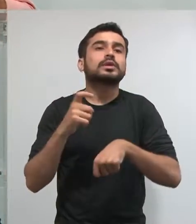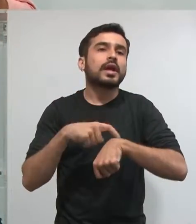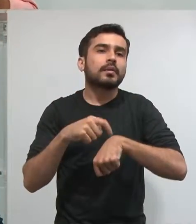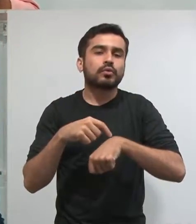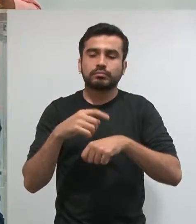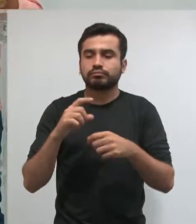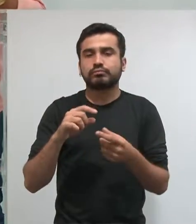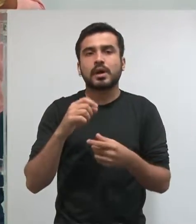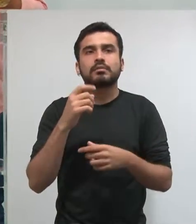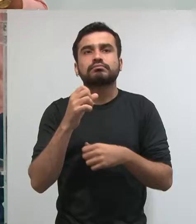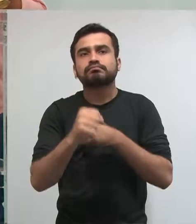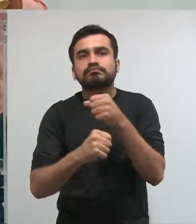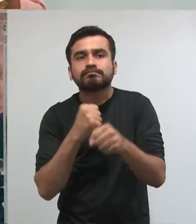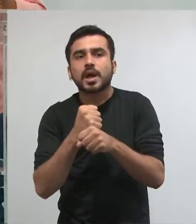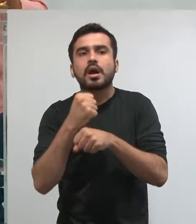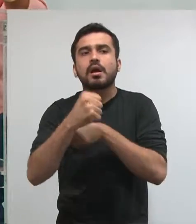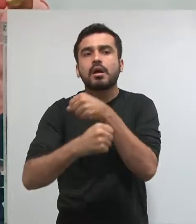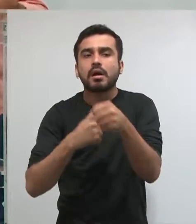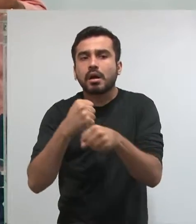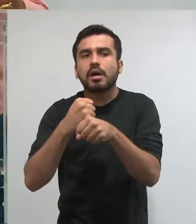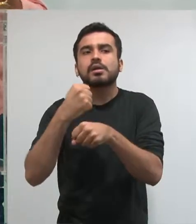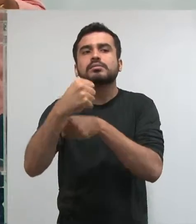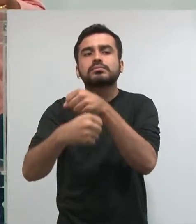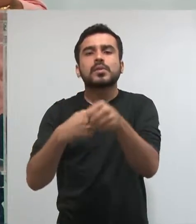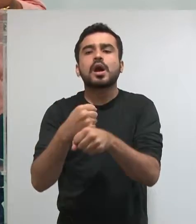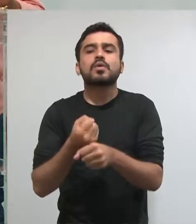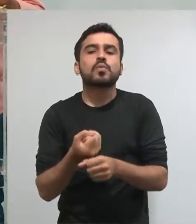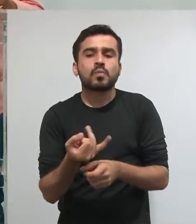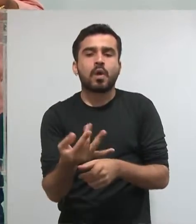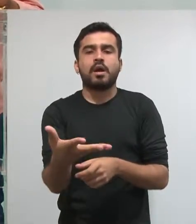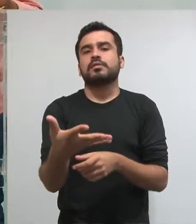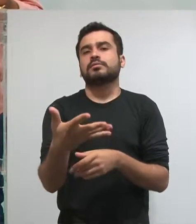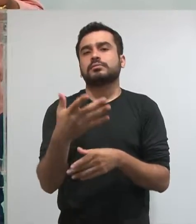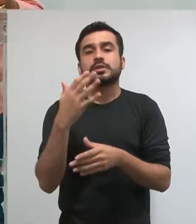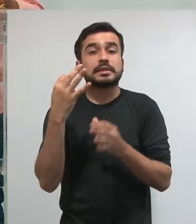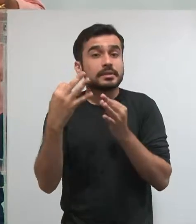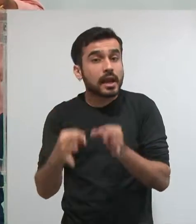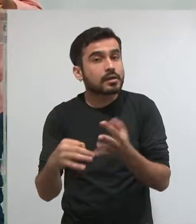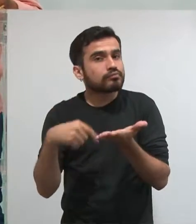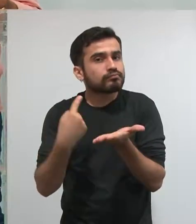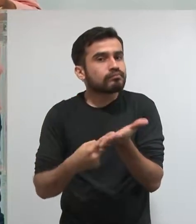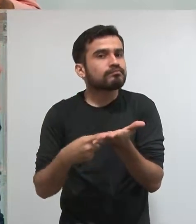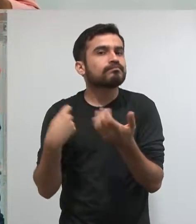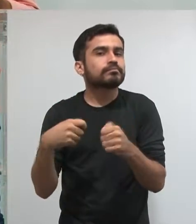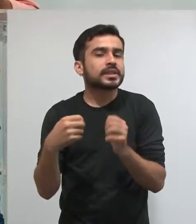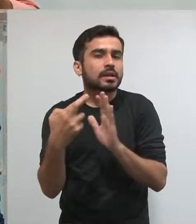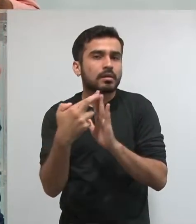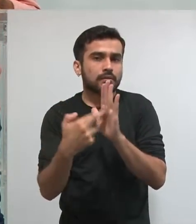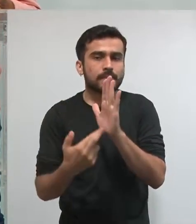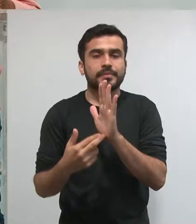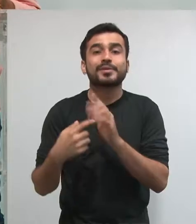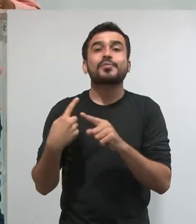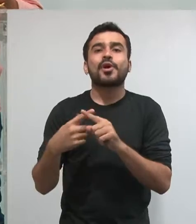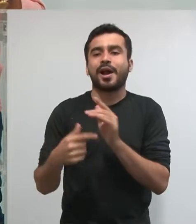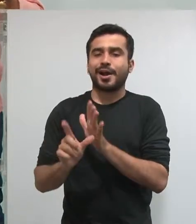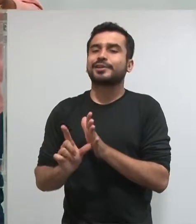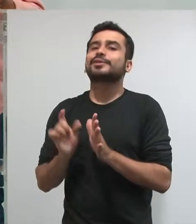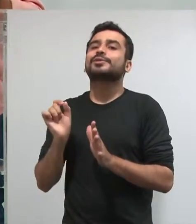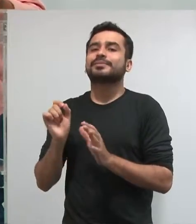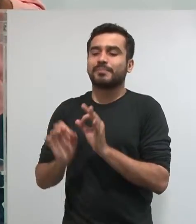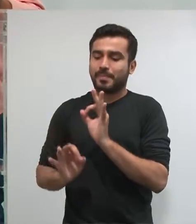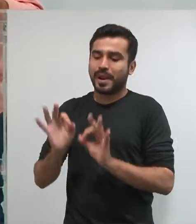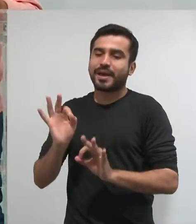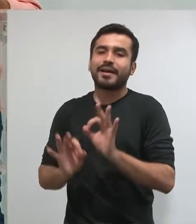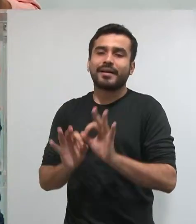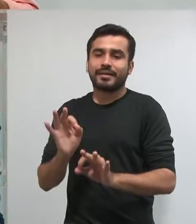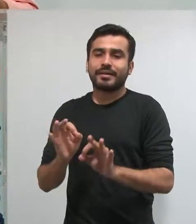ser monitorado. Uma boa política pública, ela traz isso, ela traz essa informação, ele traz esse direcionamento na sua fase de planejamento, certo? Então, ele